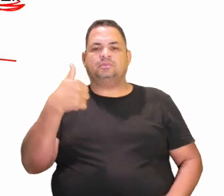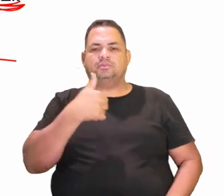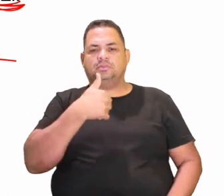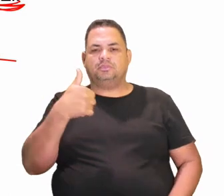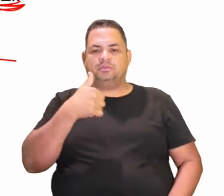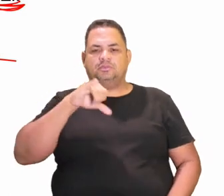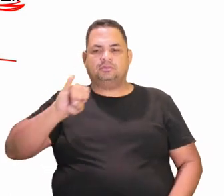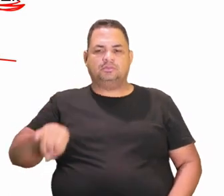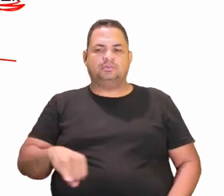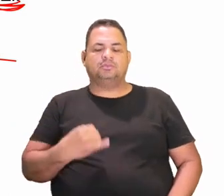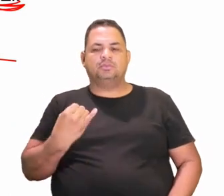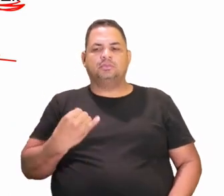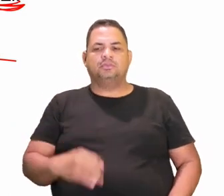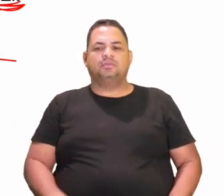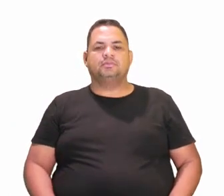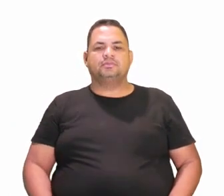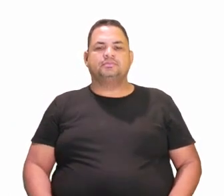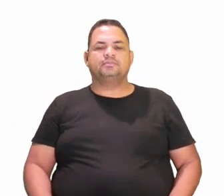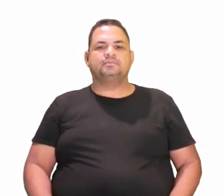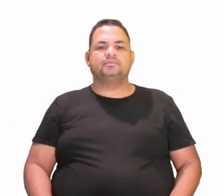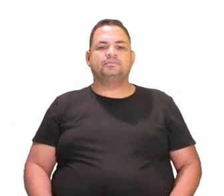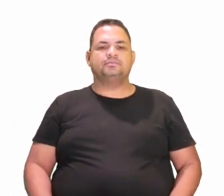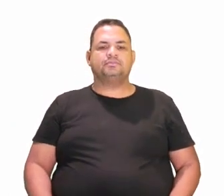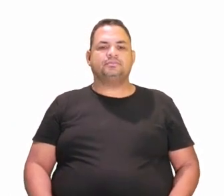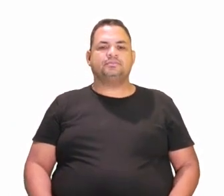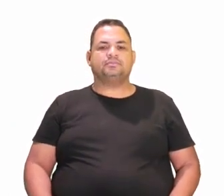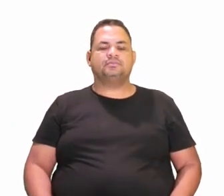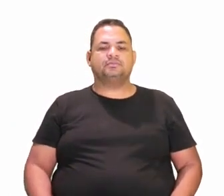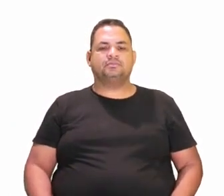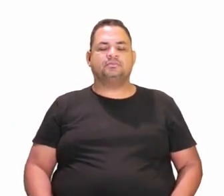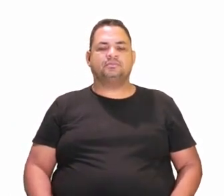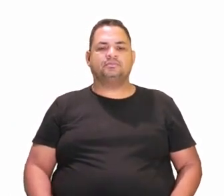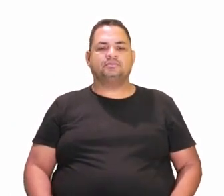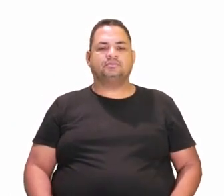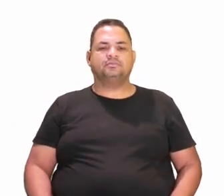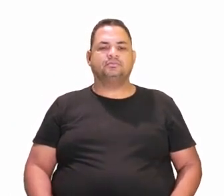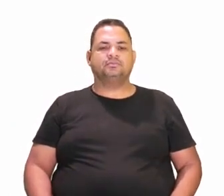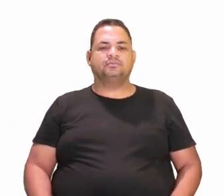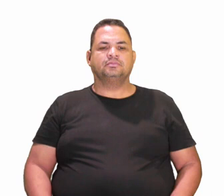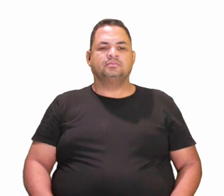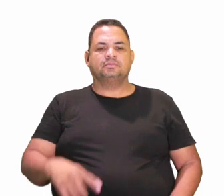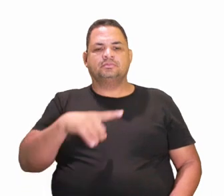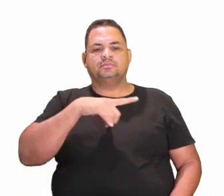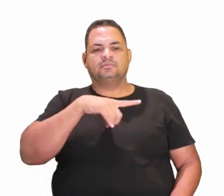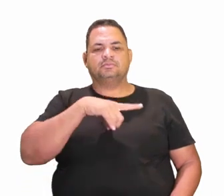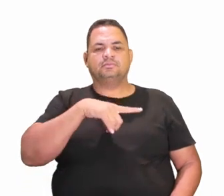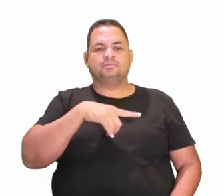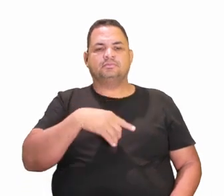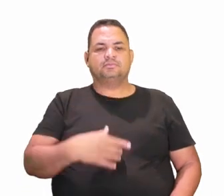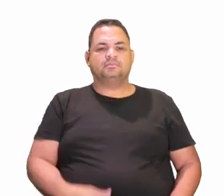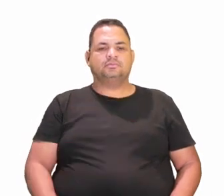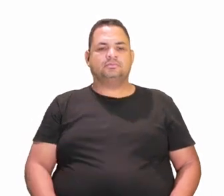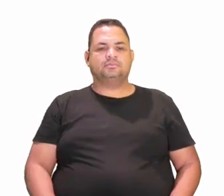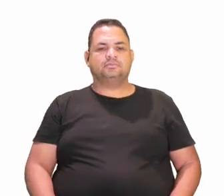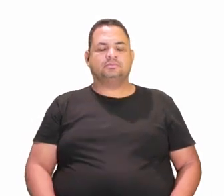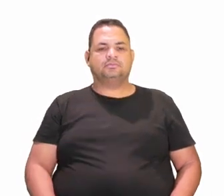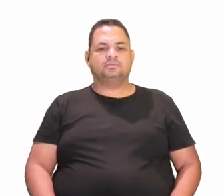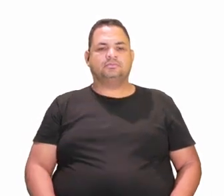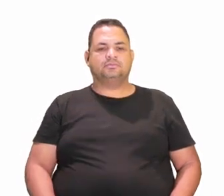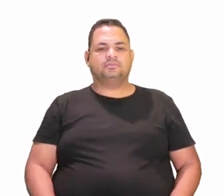de janeiro. Nem entra o janeiro inteiro, né? Só o 1º dia de janeiro. Então, temos aí, it starts